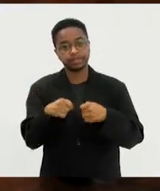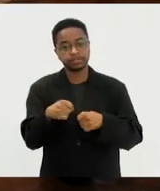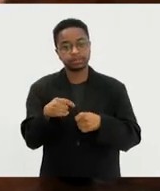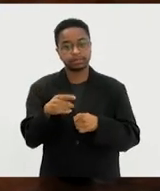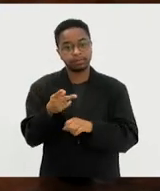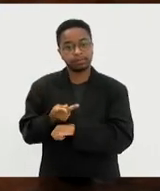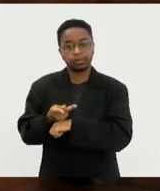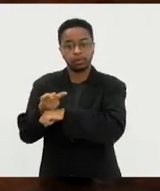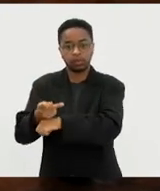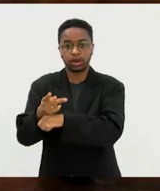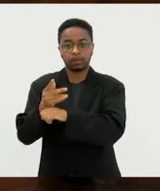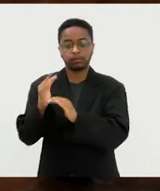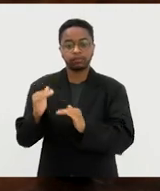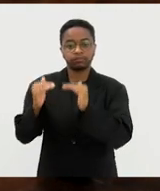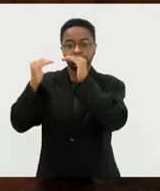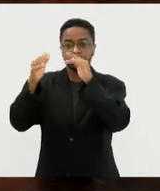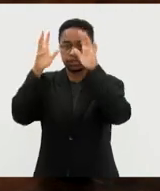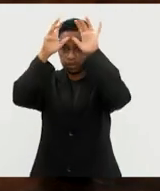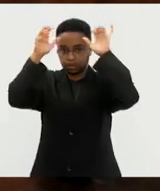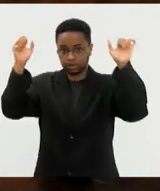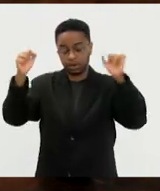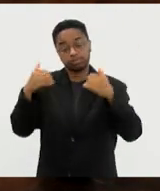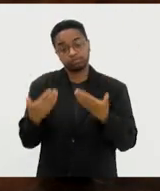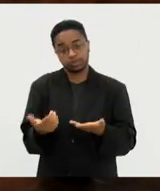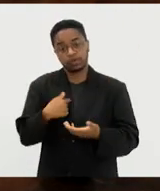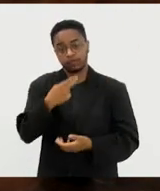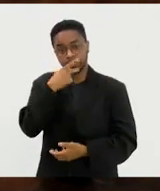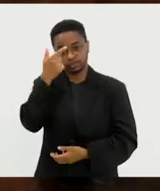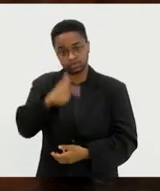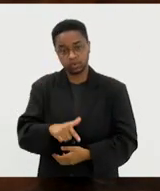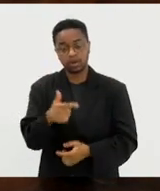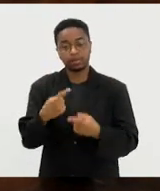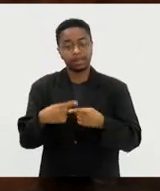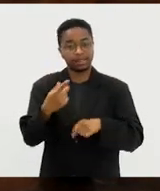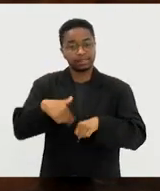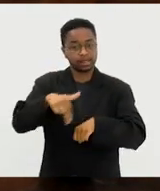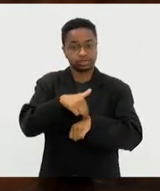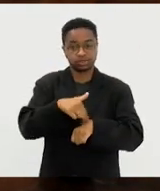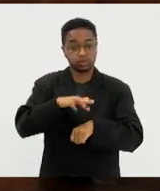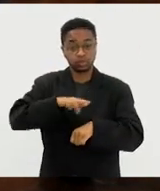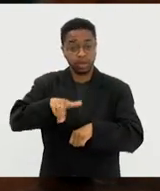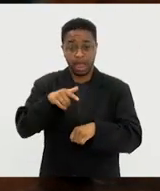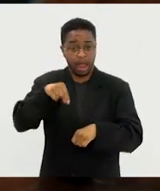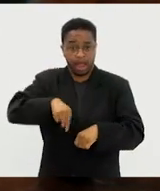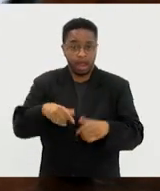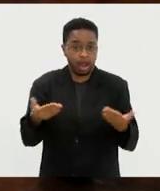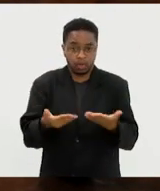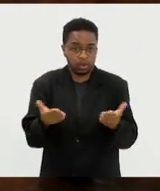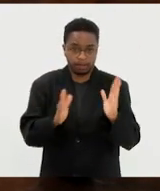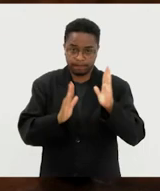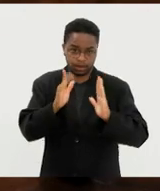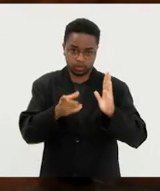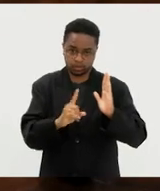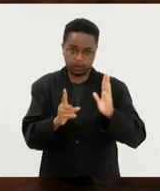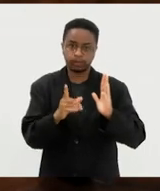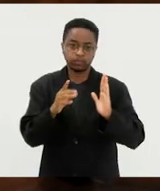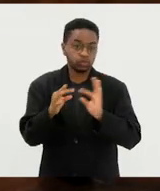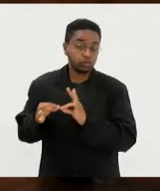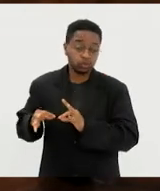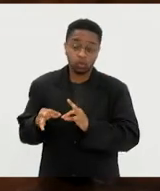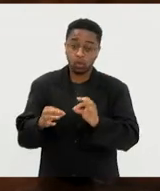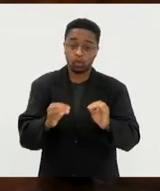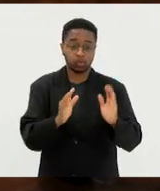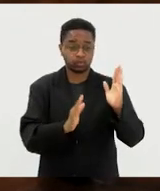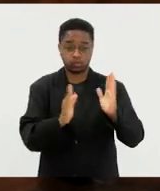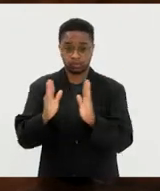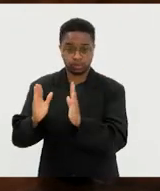Supremo. Até porque, eu volto a dizer, a União não é esse governo, não. Todos os governos. Lê lá o